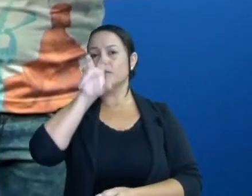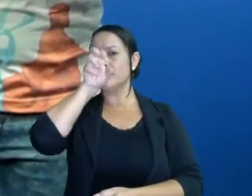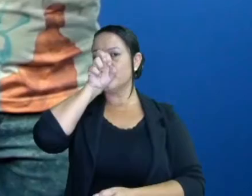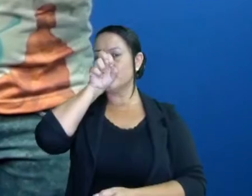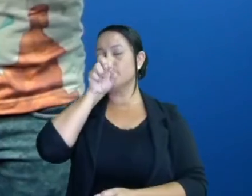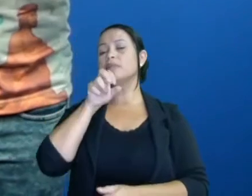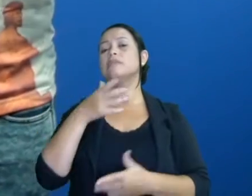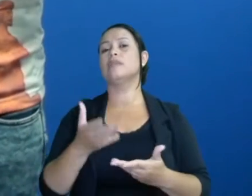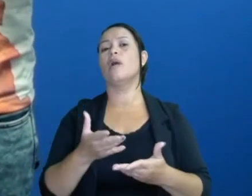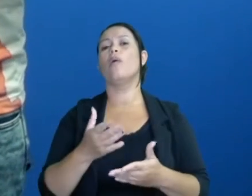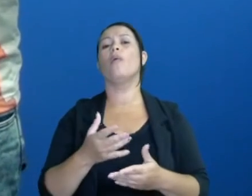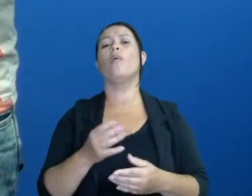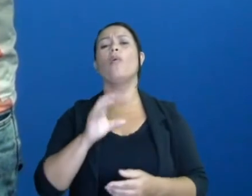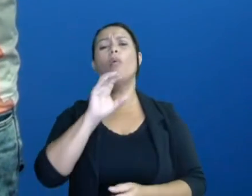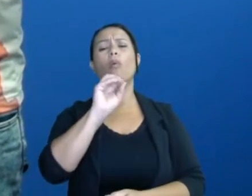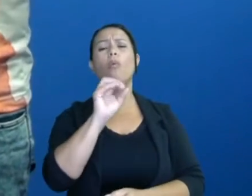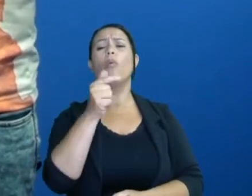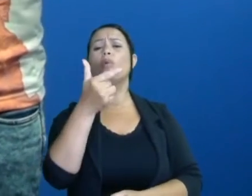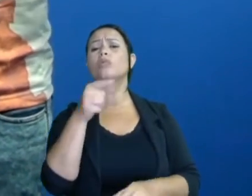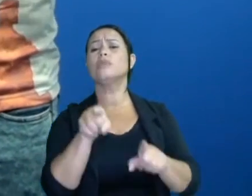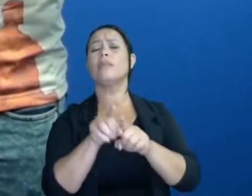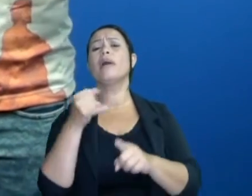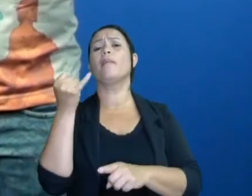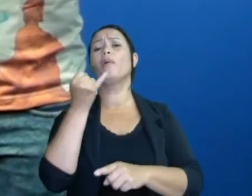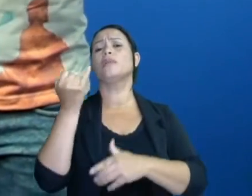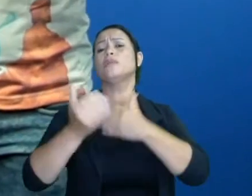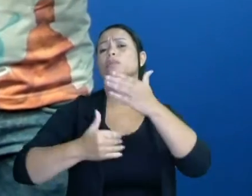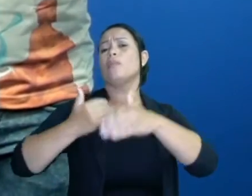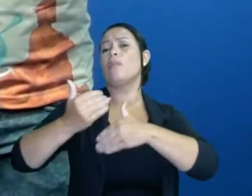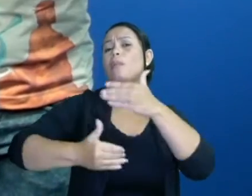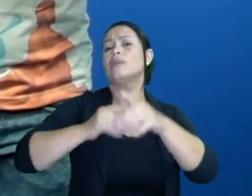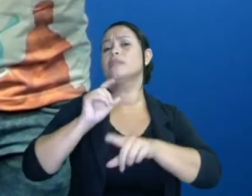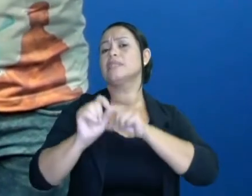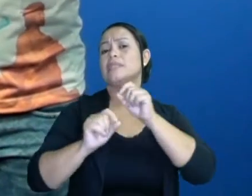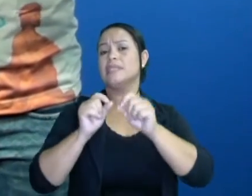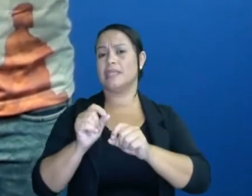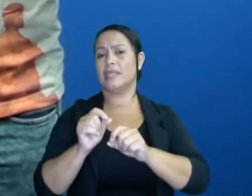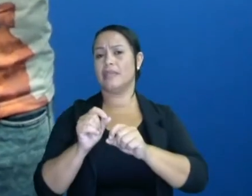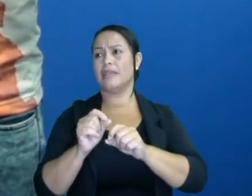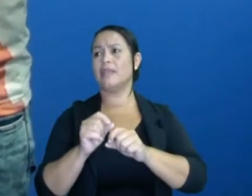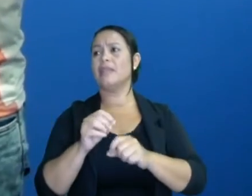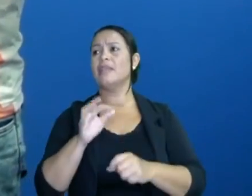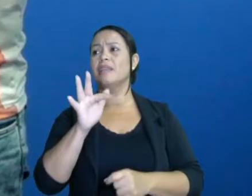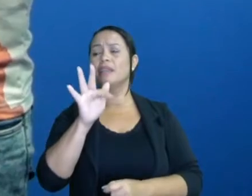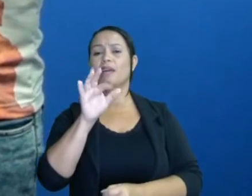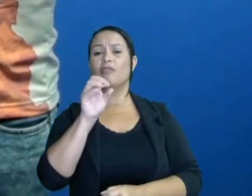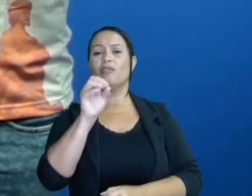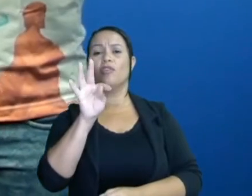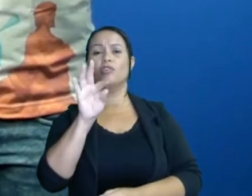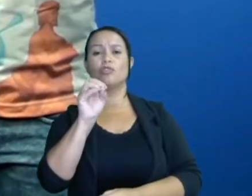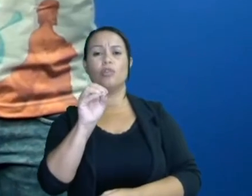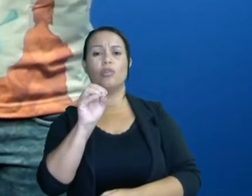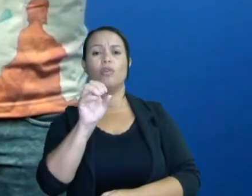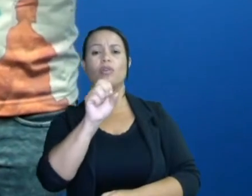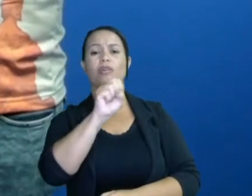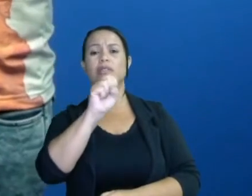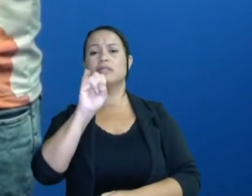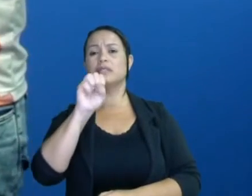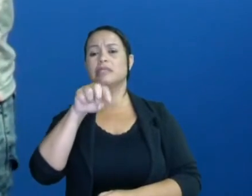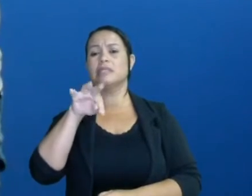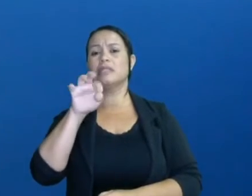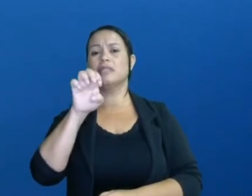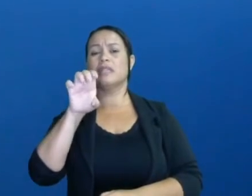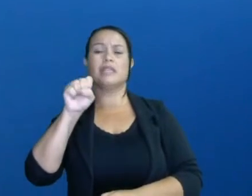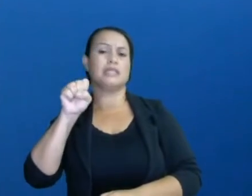disso, o oxigênio também é importante no processo da fotossíntese, não é? Em que, a partir da energia